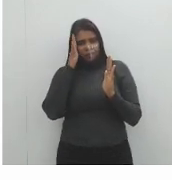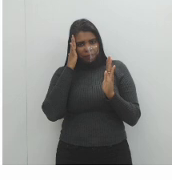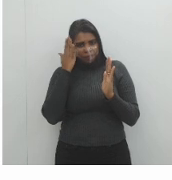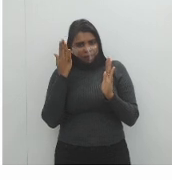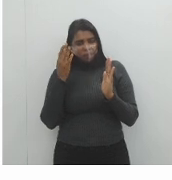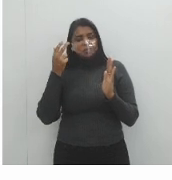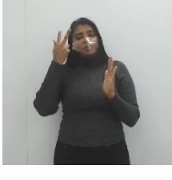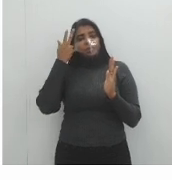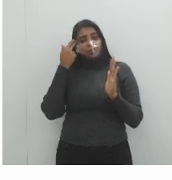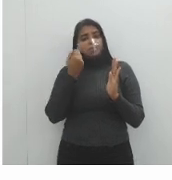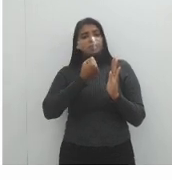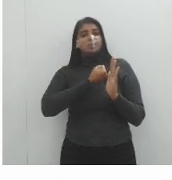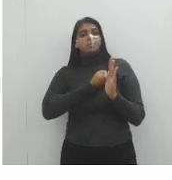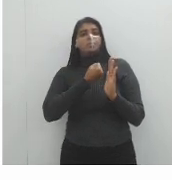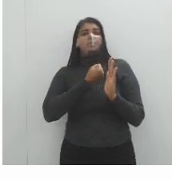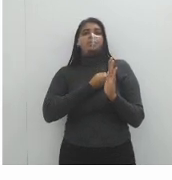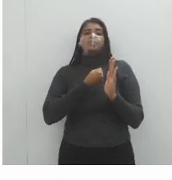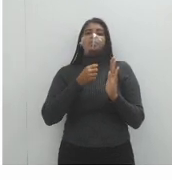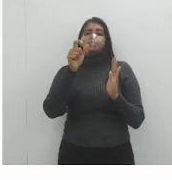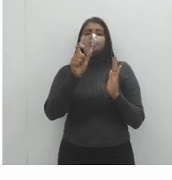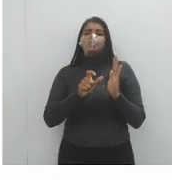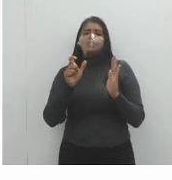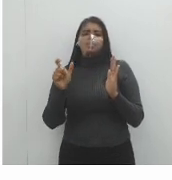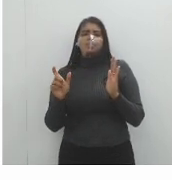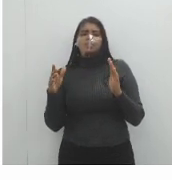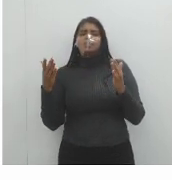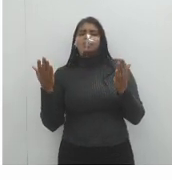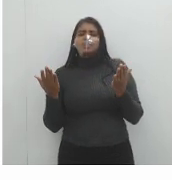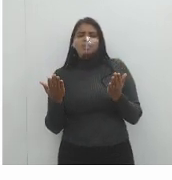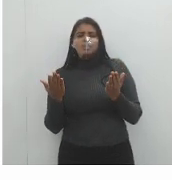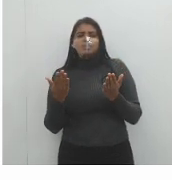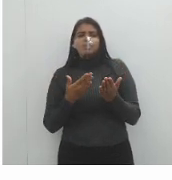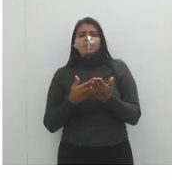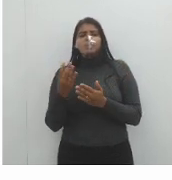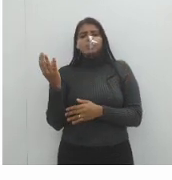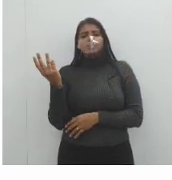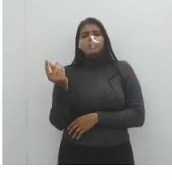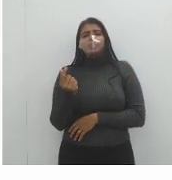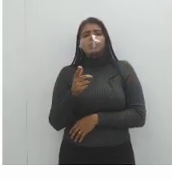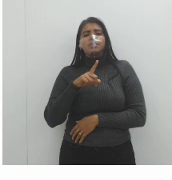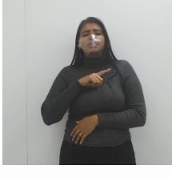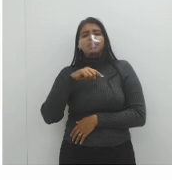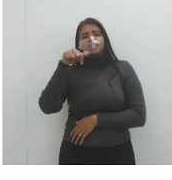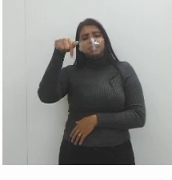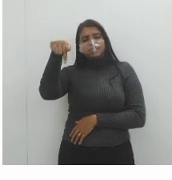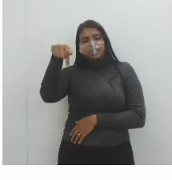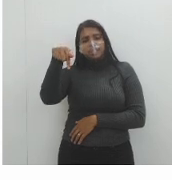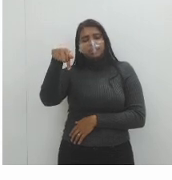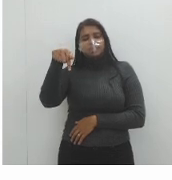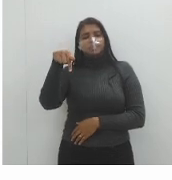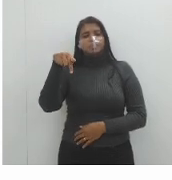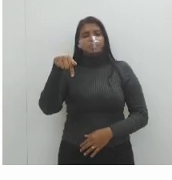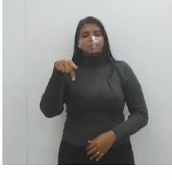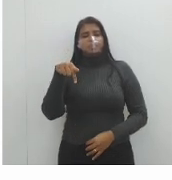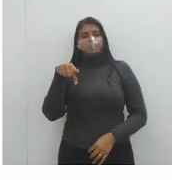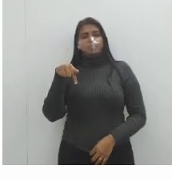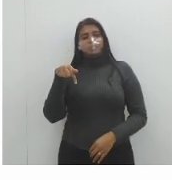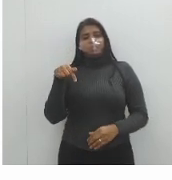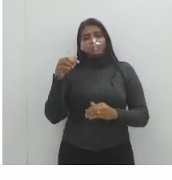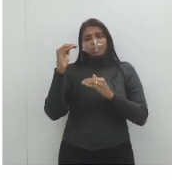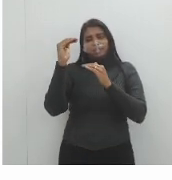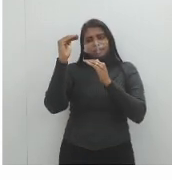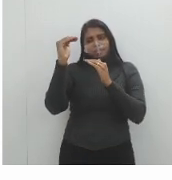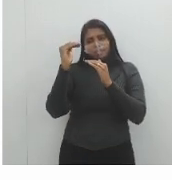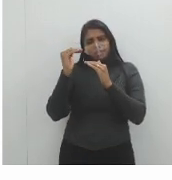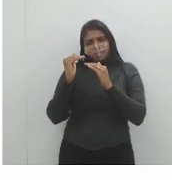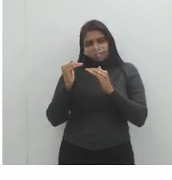de camadas eletrônicas. Então, quantos períodos a tabela periódica tem? 7 períodos, olha só. Eu destaquei aqui na